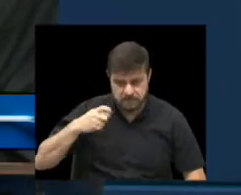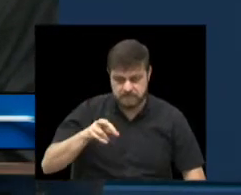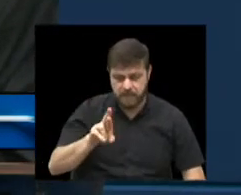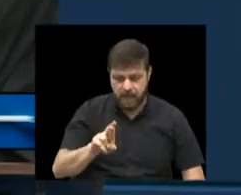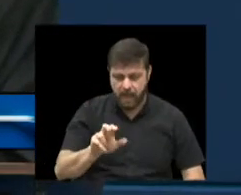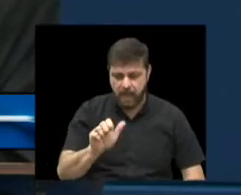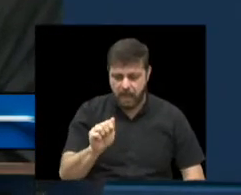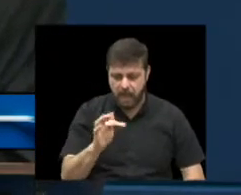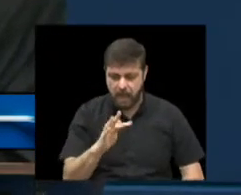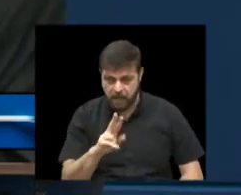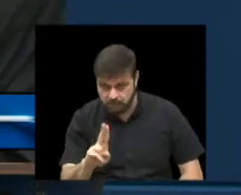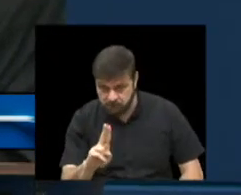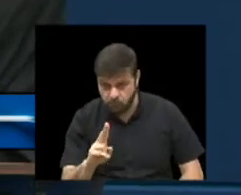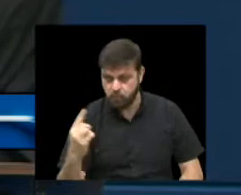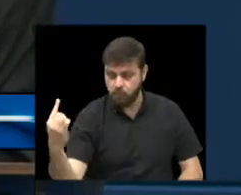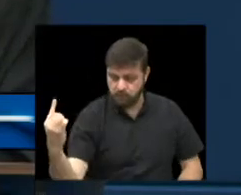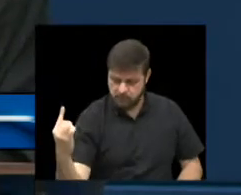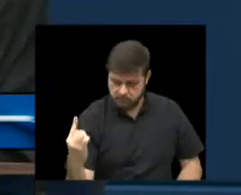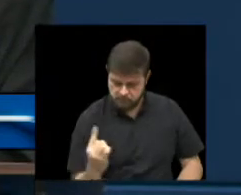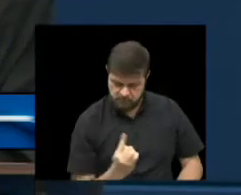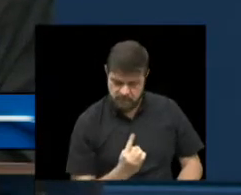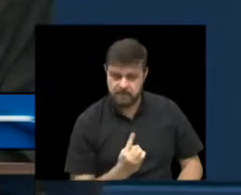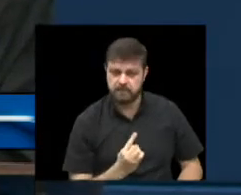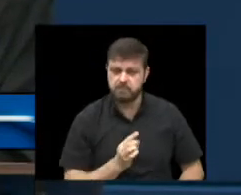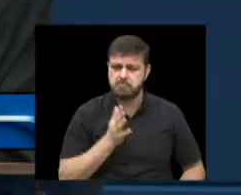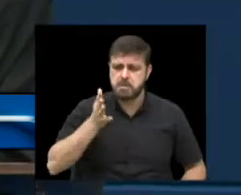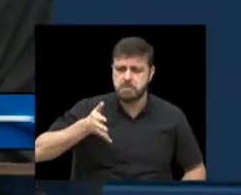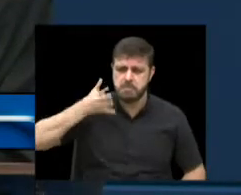estará aqui, iremos acolhê-lo e ele estará